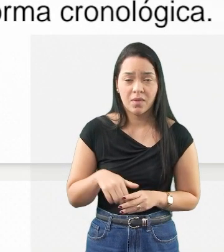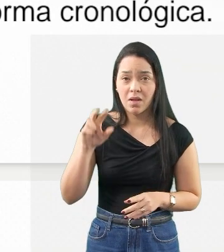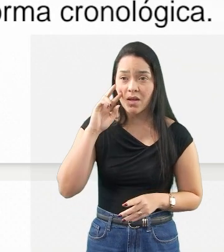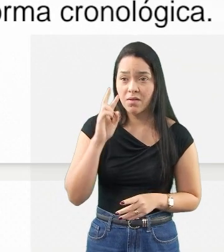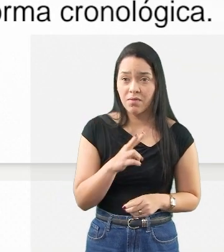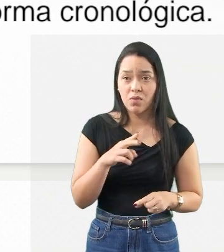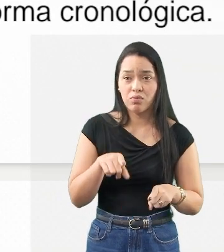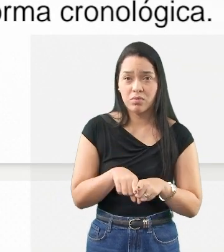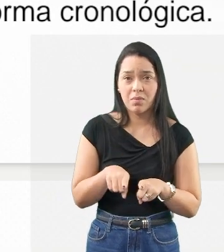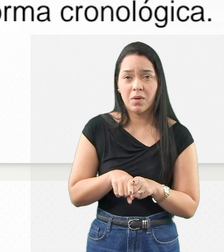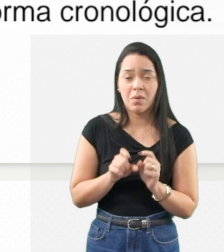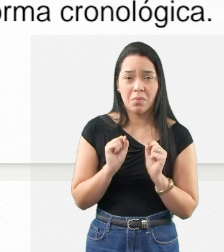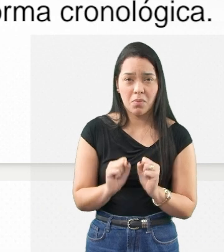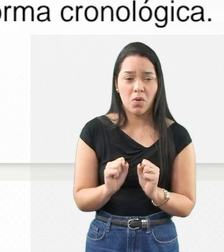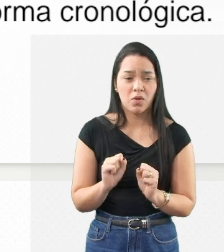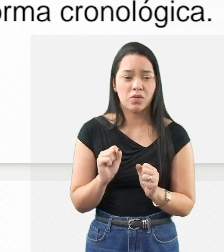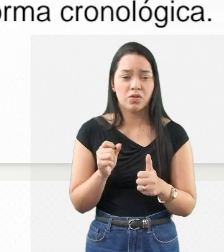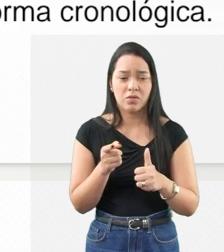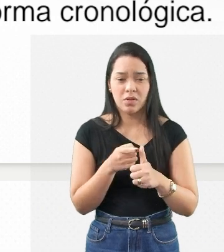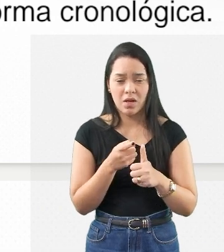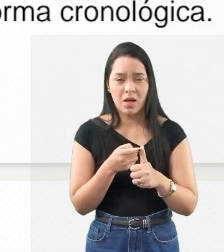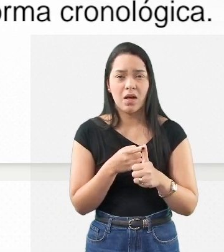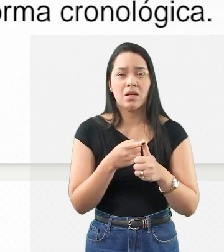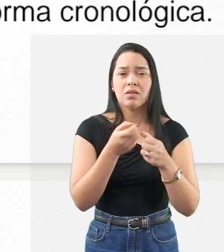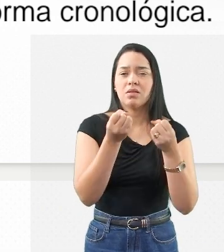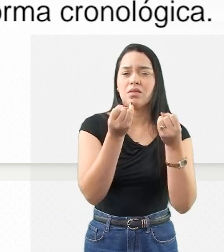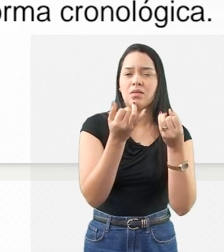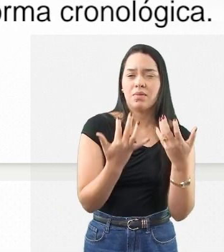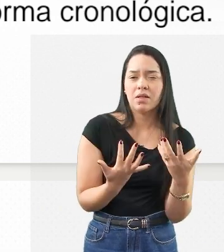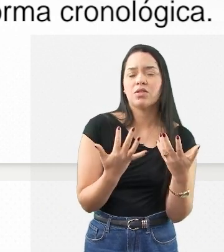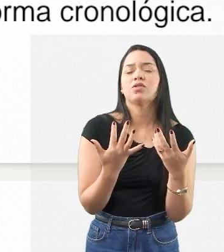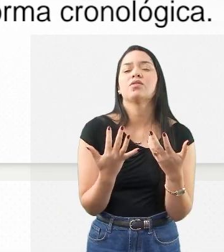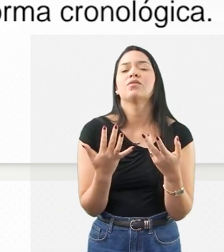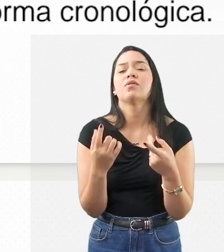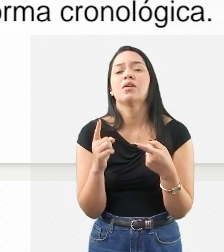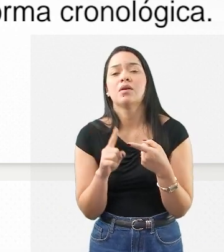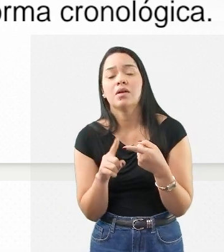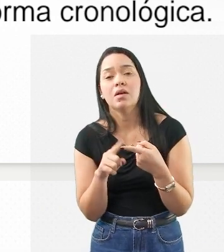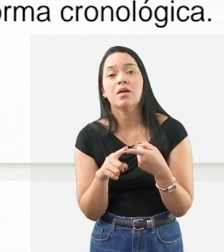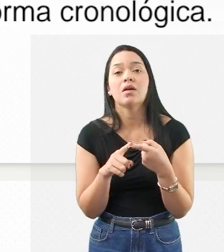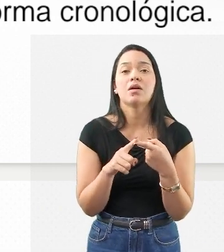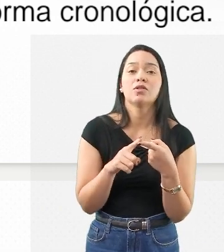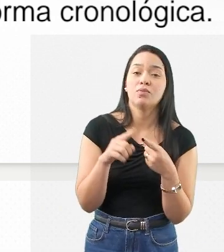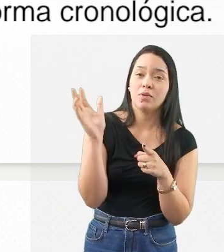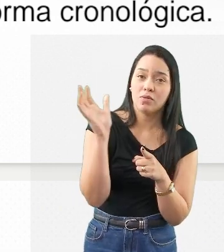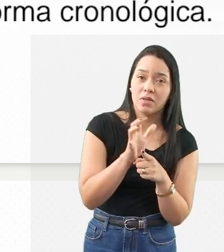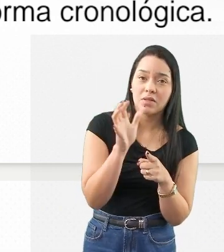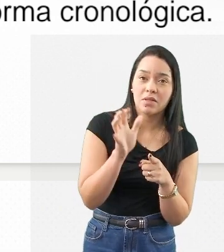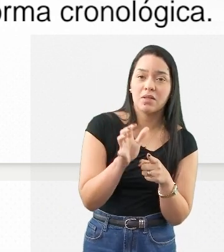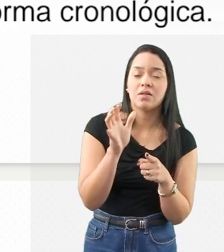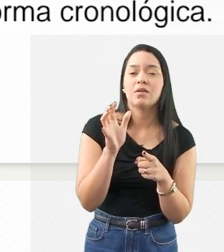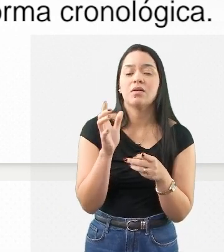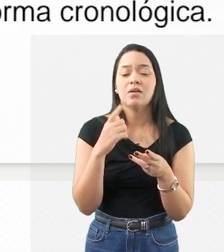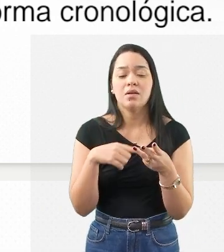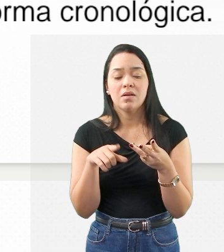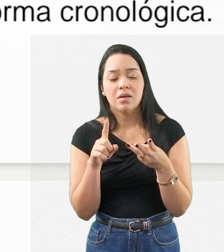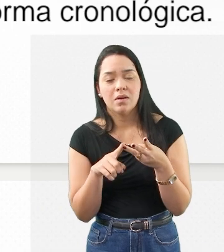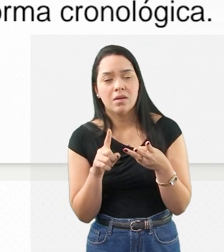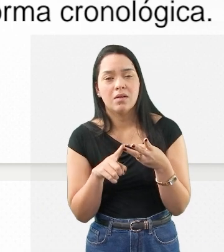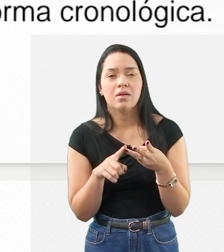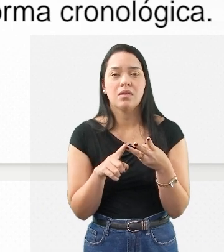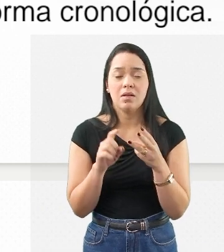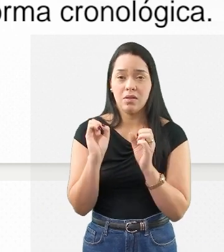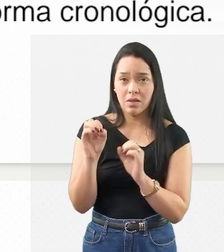folder ele pode ter a finalidade informativa, ele pode ter a finalidade persuasiva, ele pode ter a